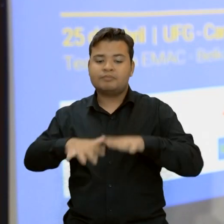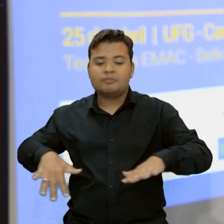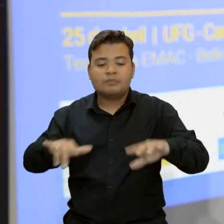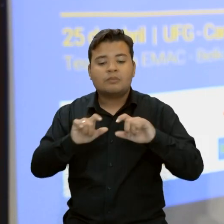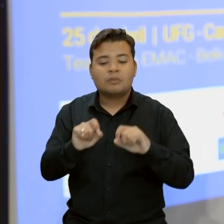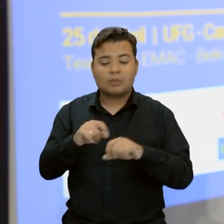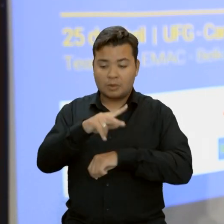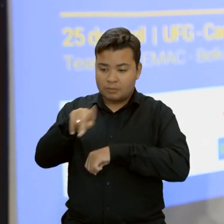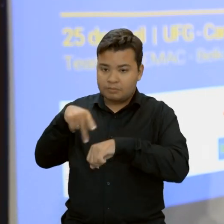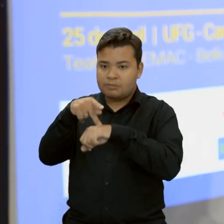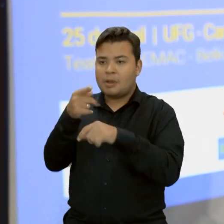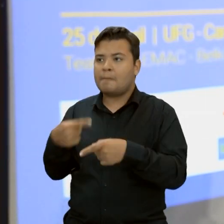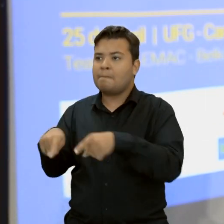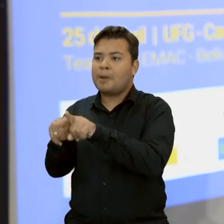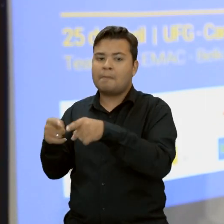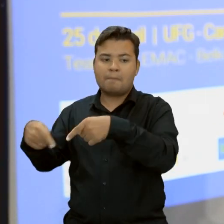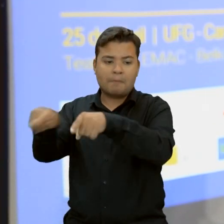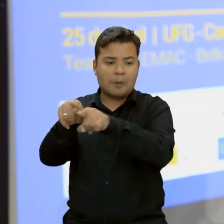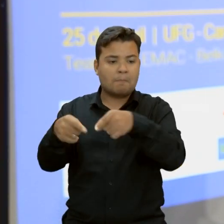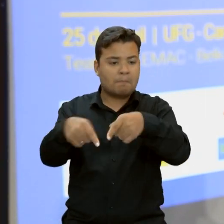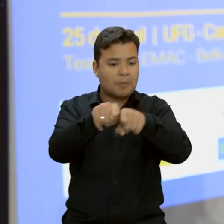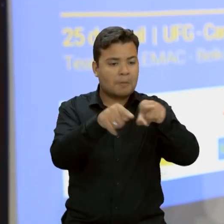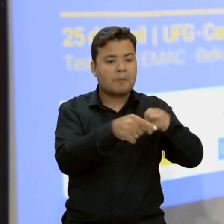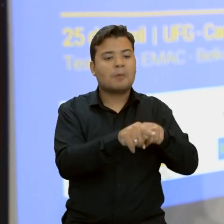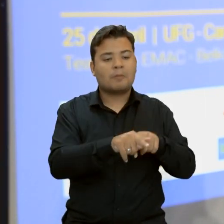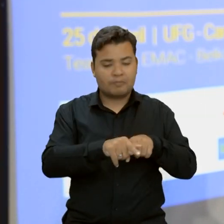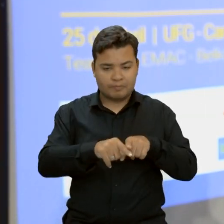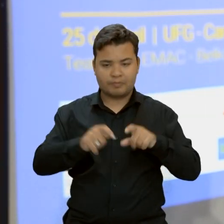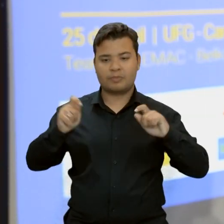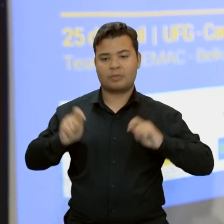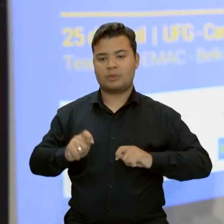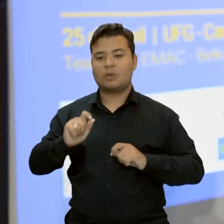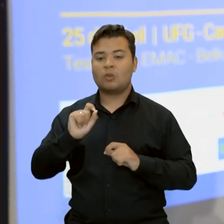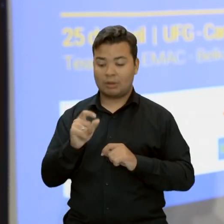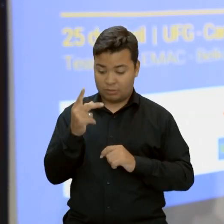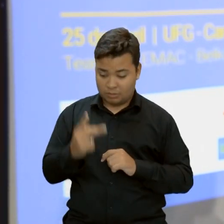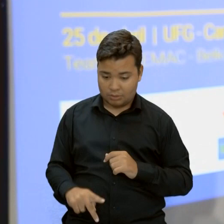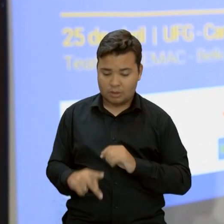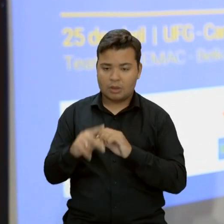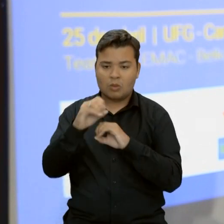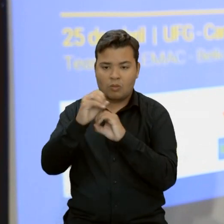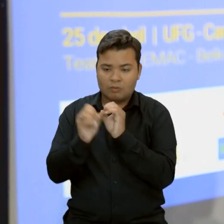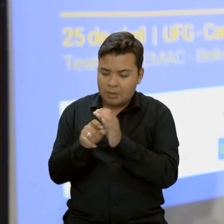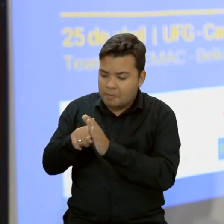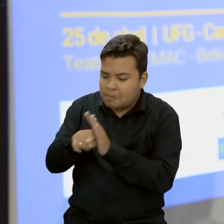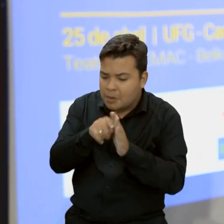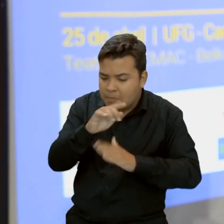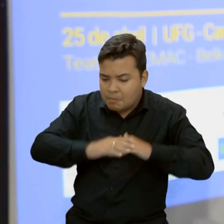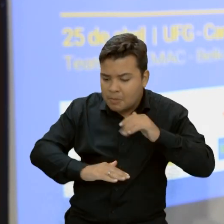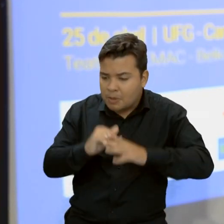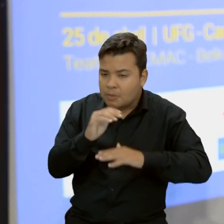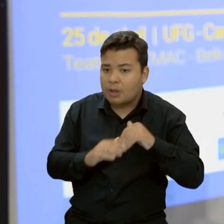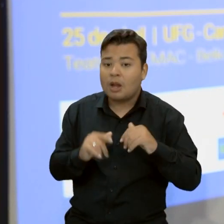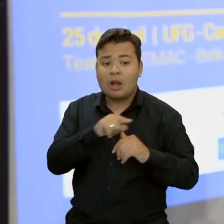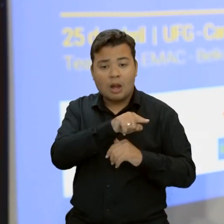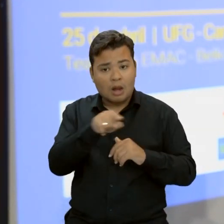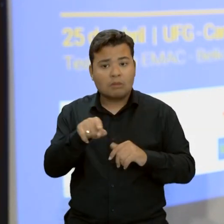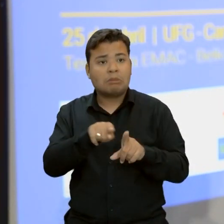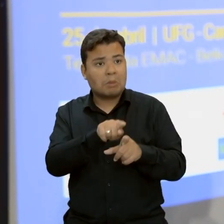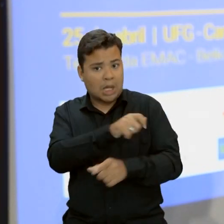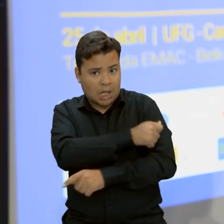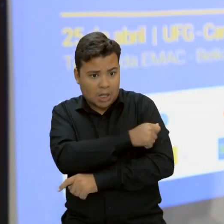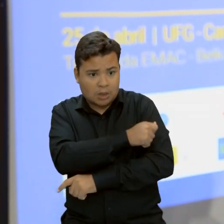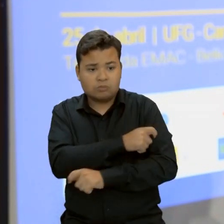internacionalização, né? Então, a gente permitir que os nossos pesquisadores, que os nossos alunos possam